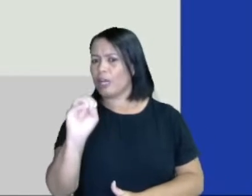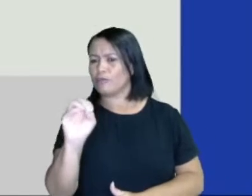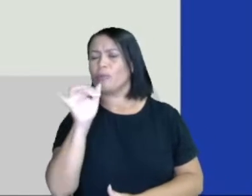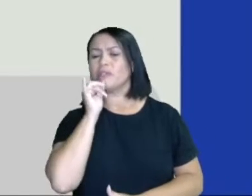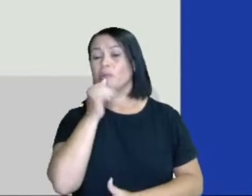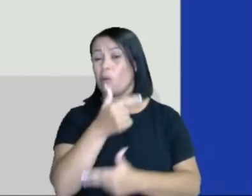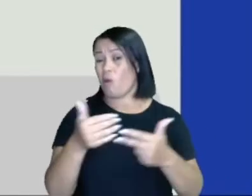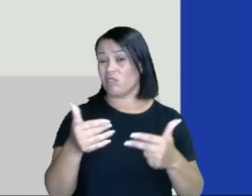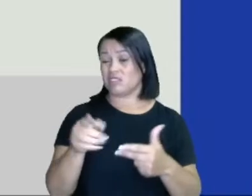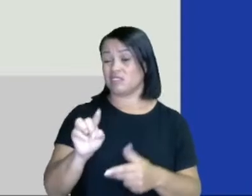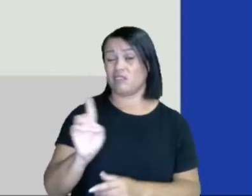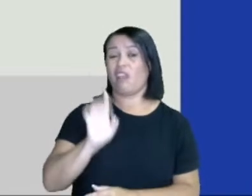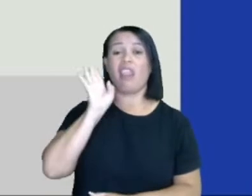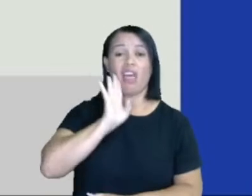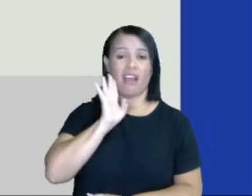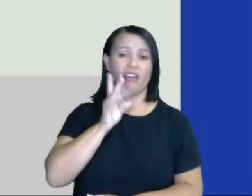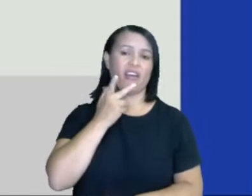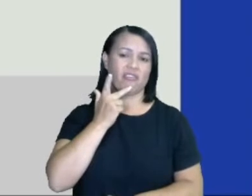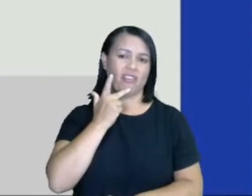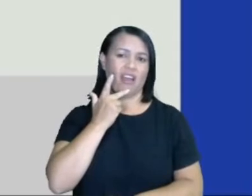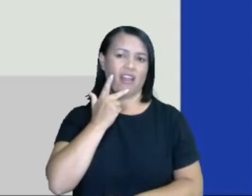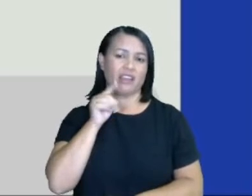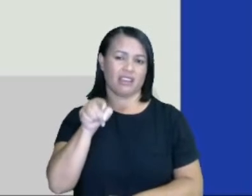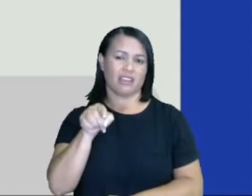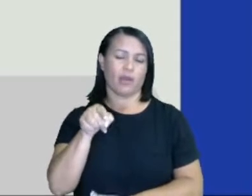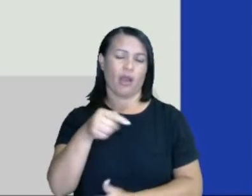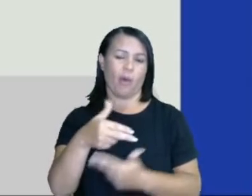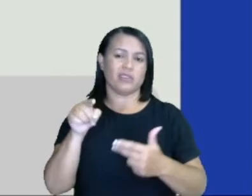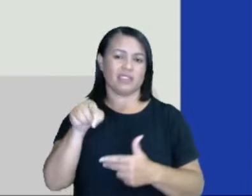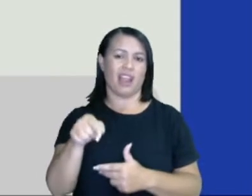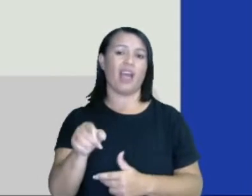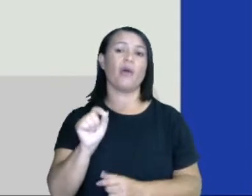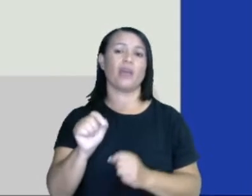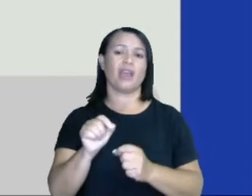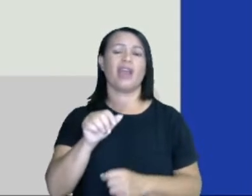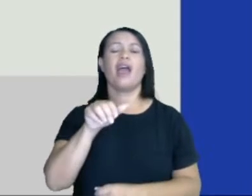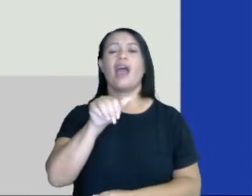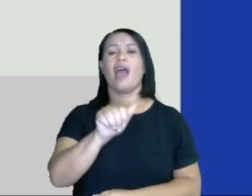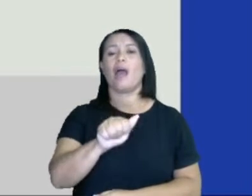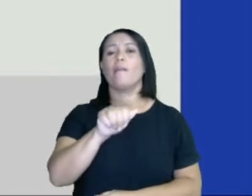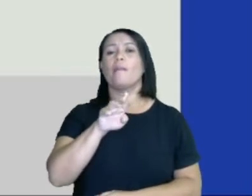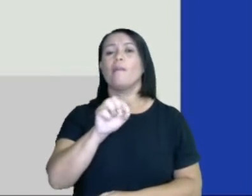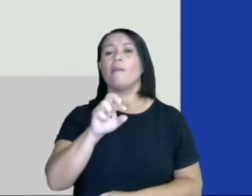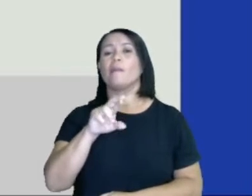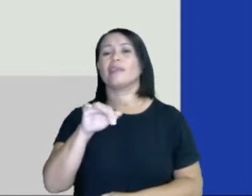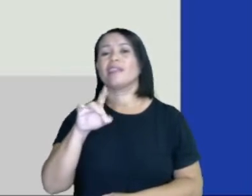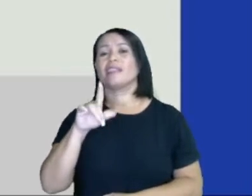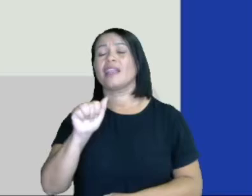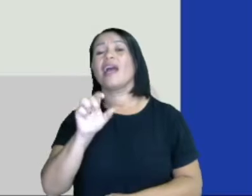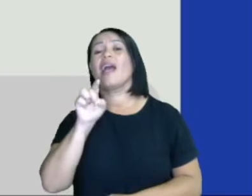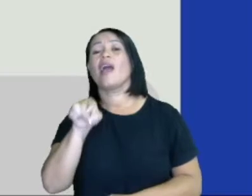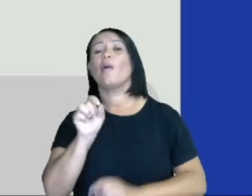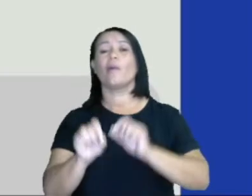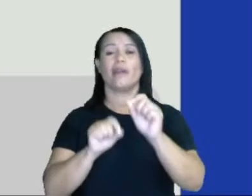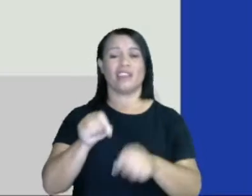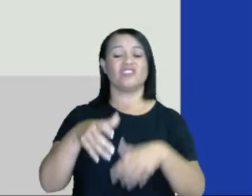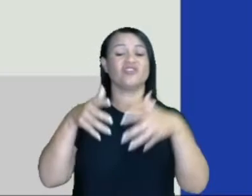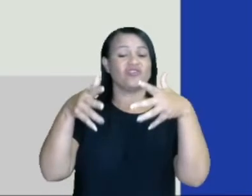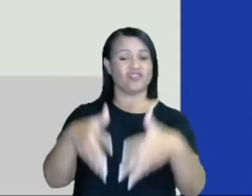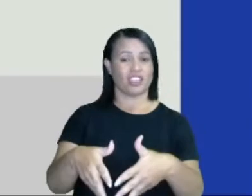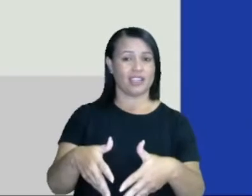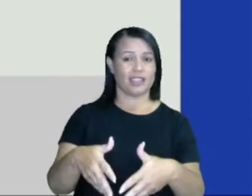dizer que uma coisa não é legal. Então a gente diz que uma coisa ela é aburrida, ela é chata. Ou uma pessoa é